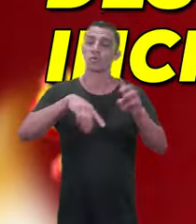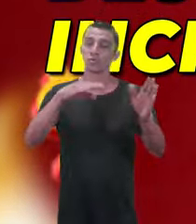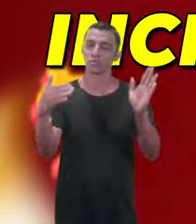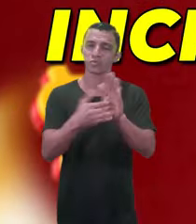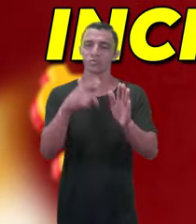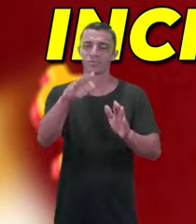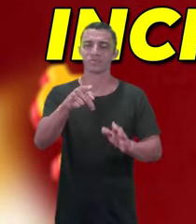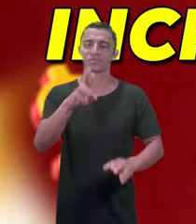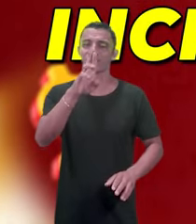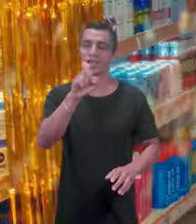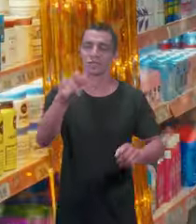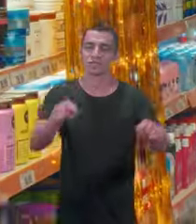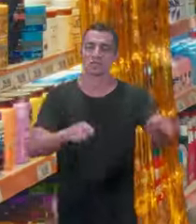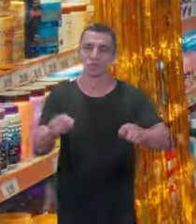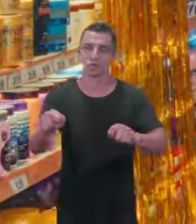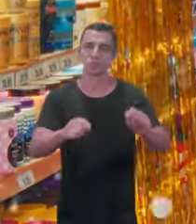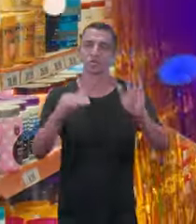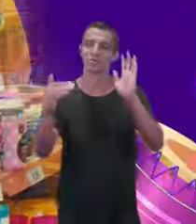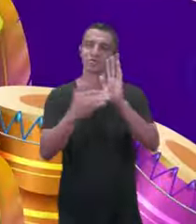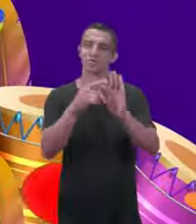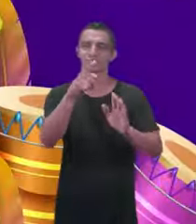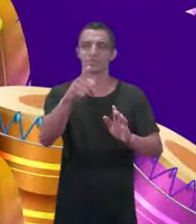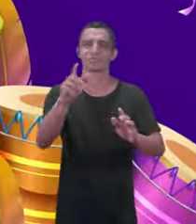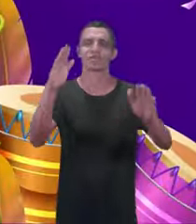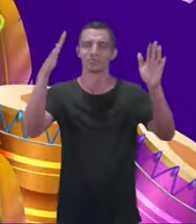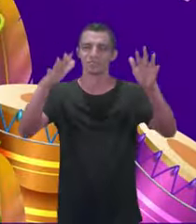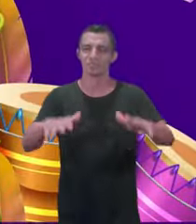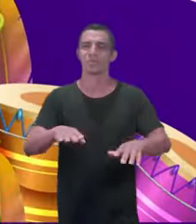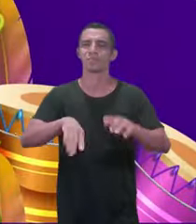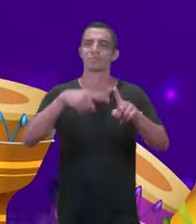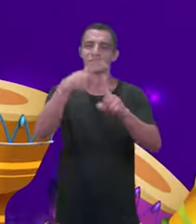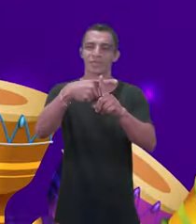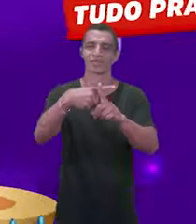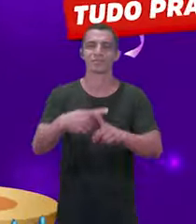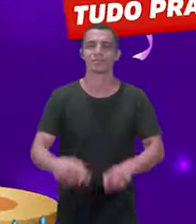descontos incríveis. Rede Economia, tudo pra você economizar mais.